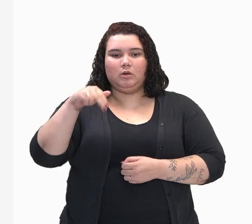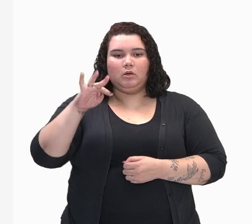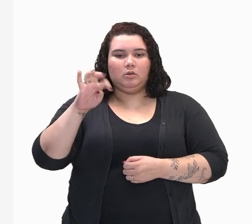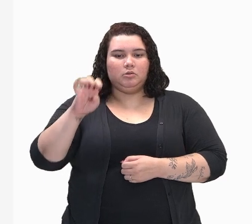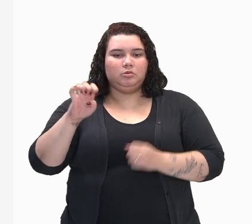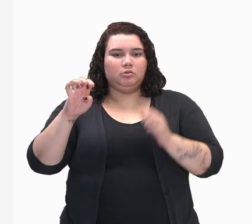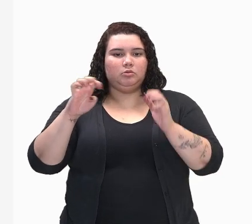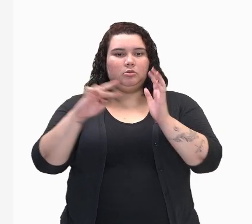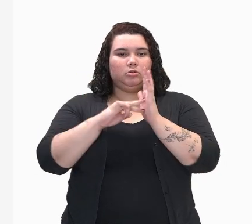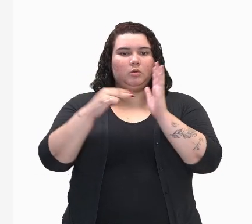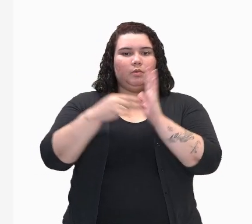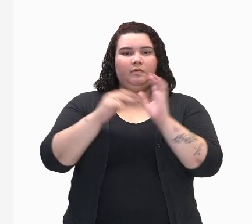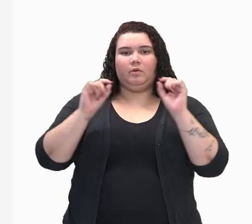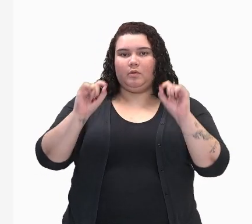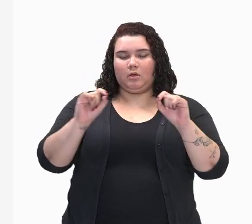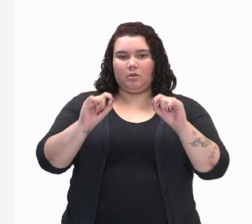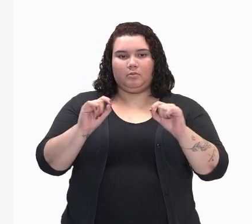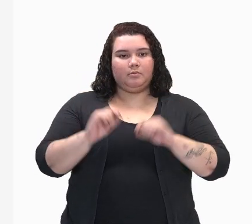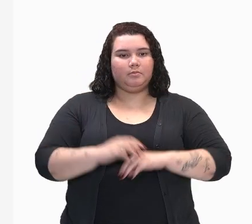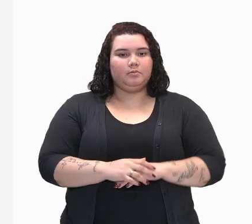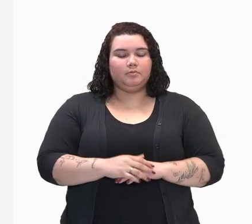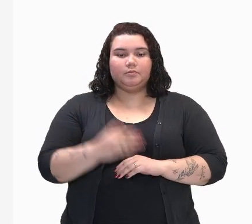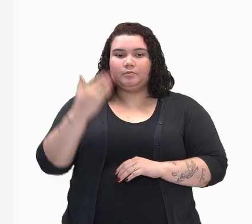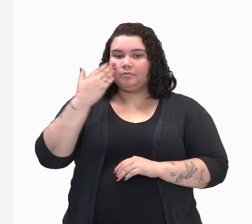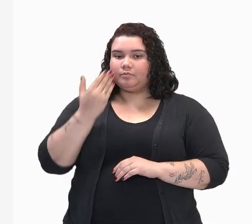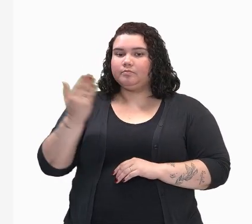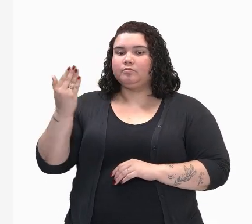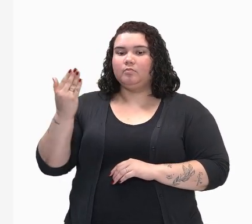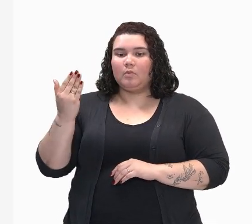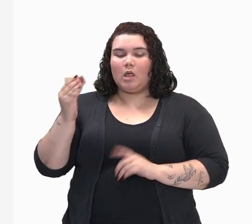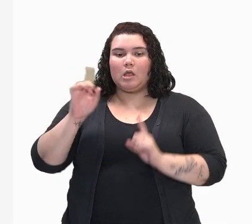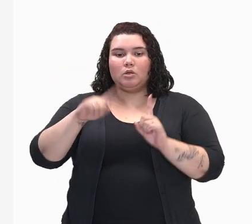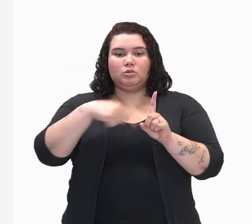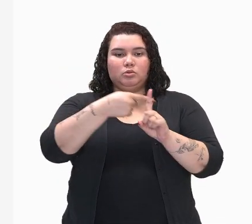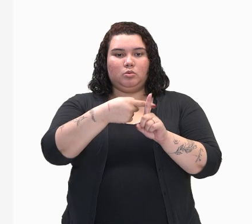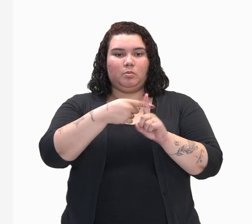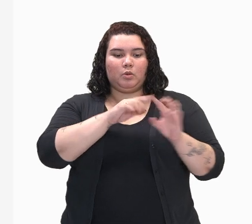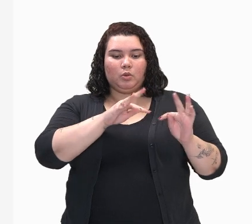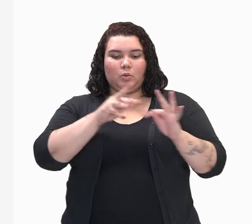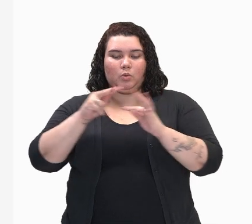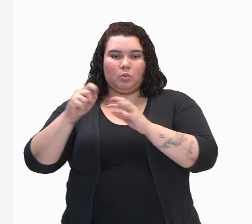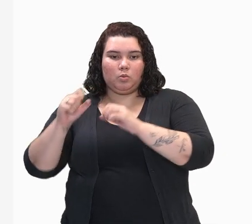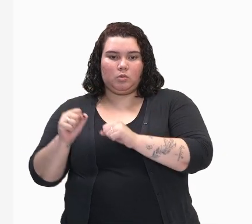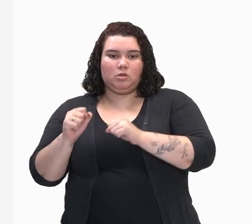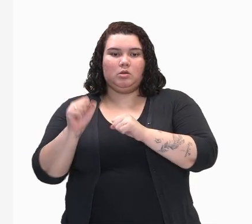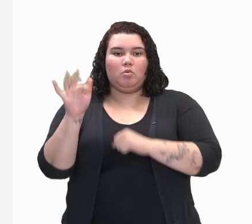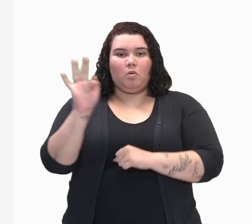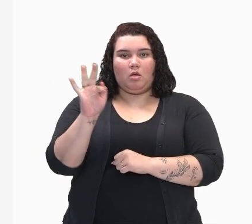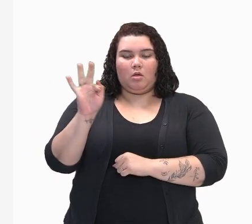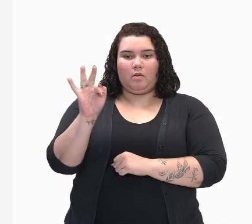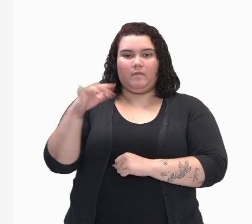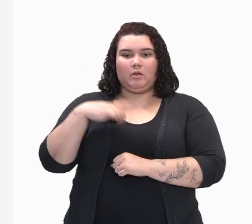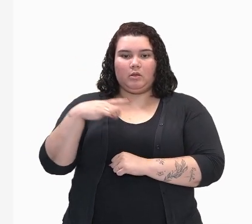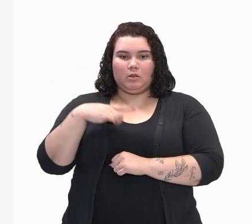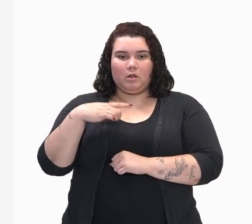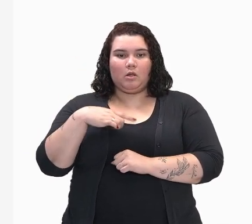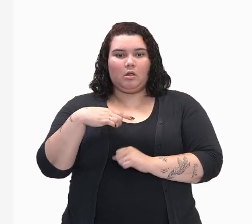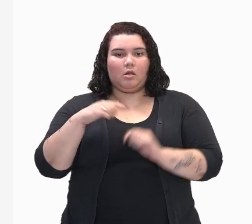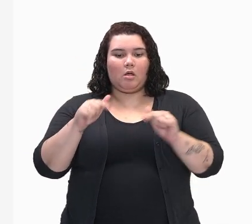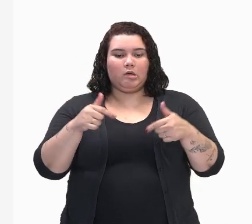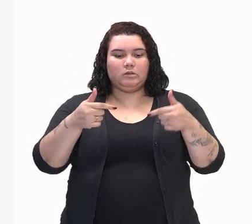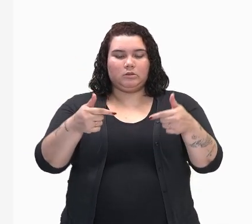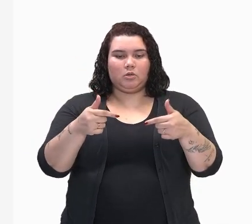força resultante. Força resultante nada mais é do que a soma de todas as forças que estão atuando num determinado